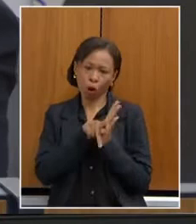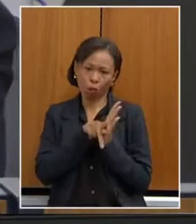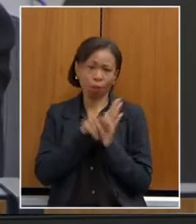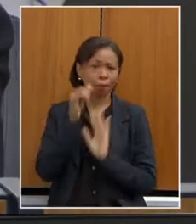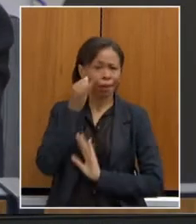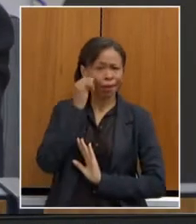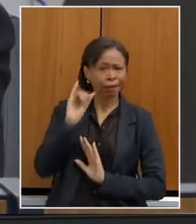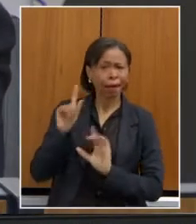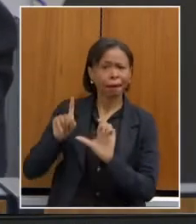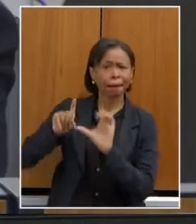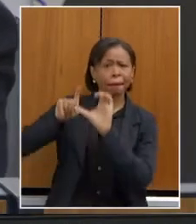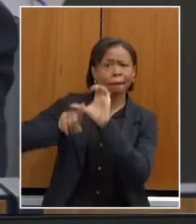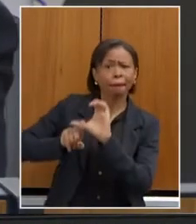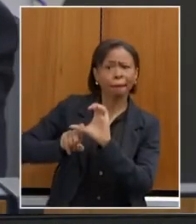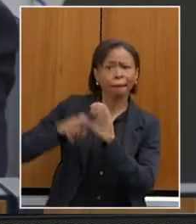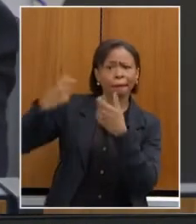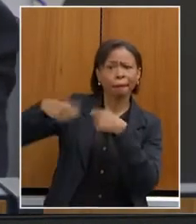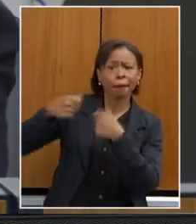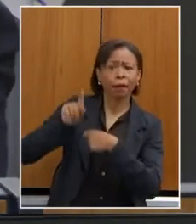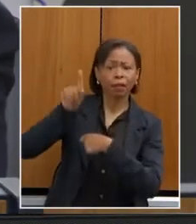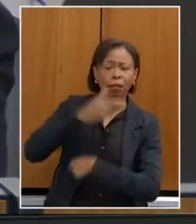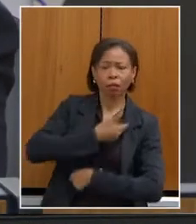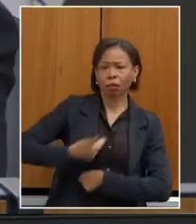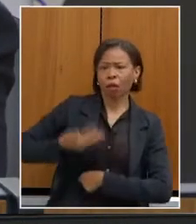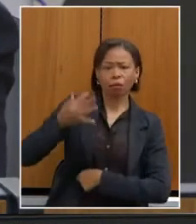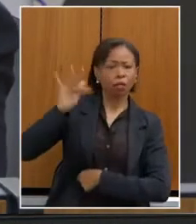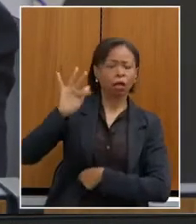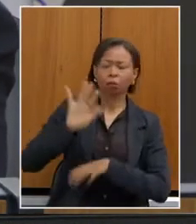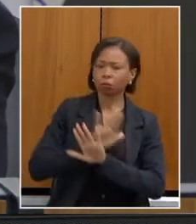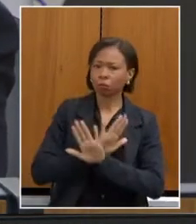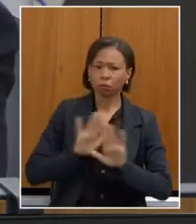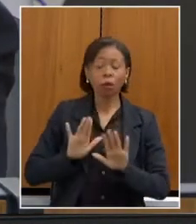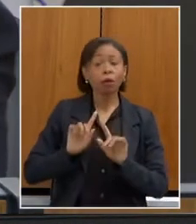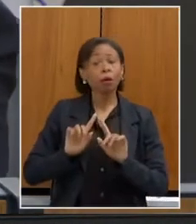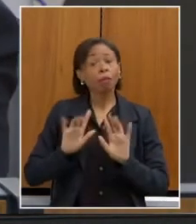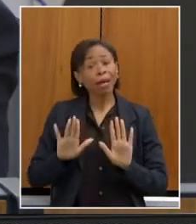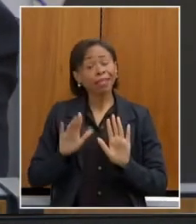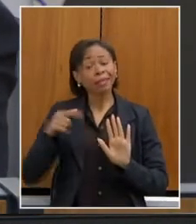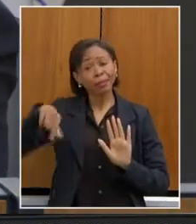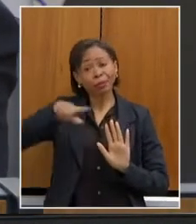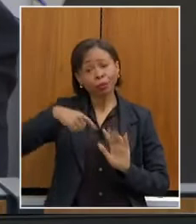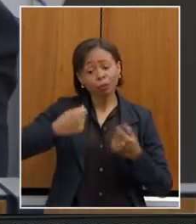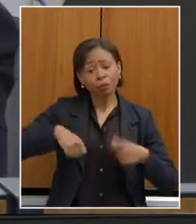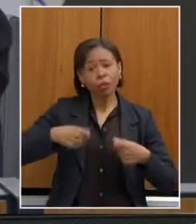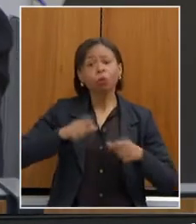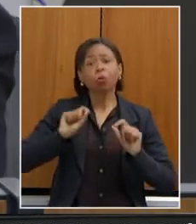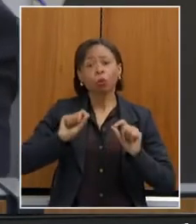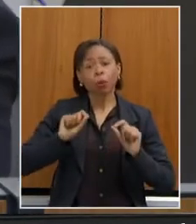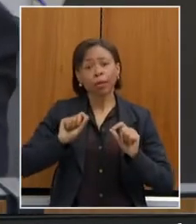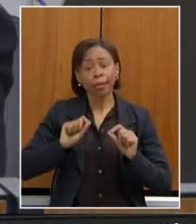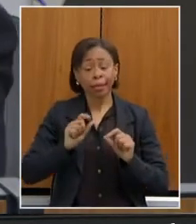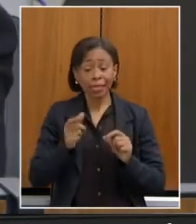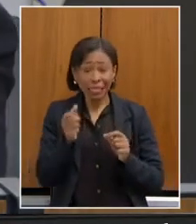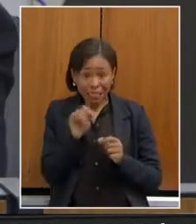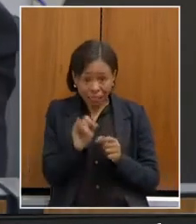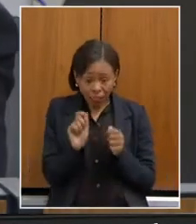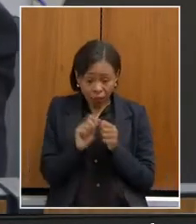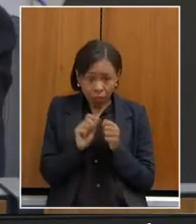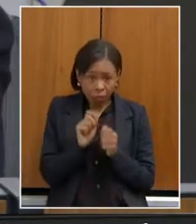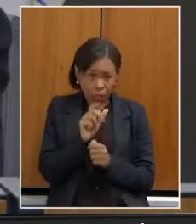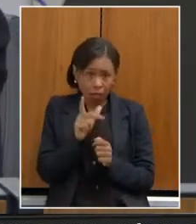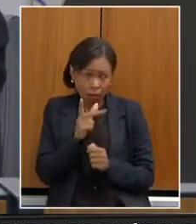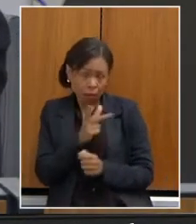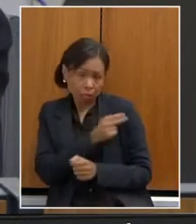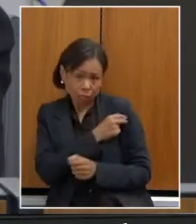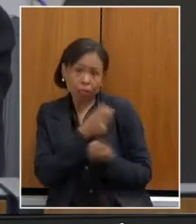do governo federal. Obviamente, deputado, gente precisa, toda vacina que a gente produzir, a gente tem que apresentá-la ao PNI, mas é mais uma